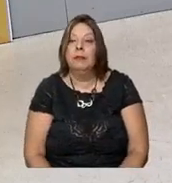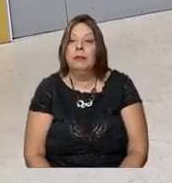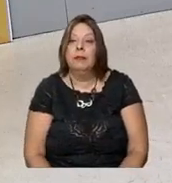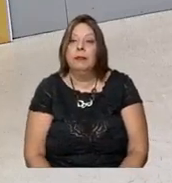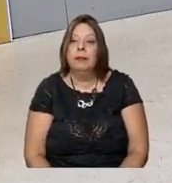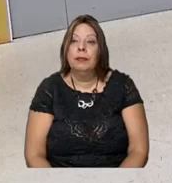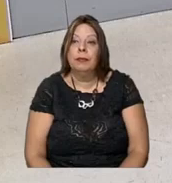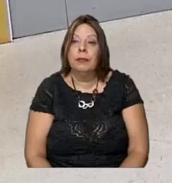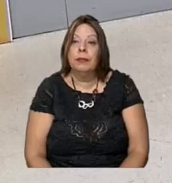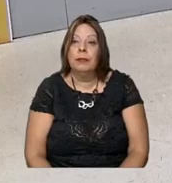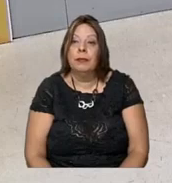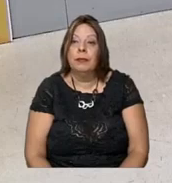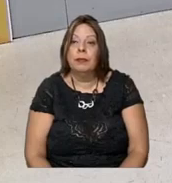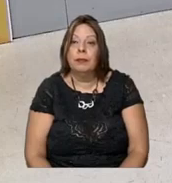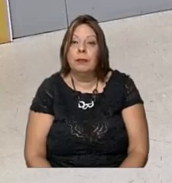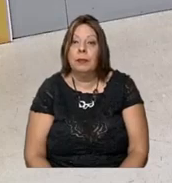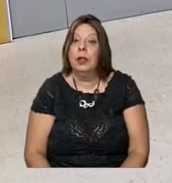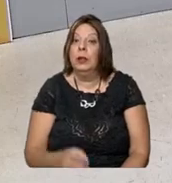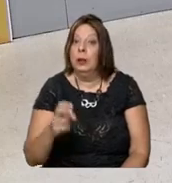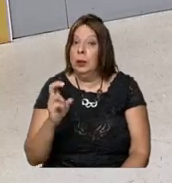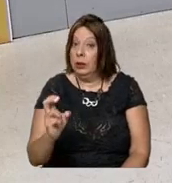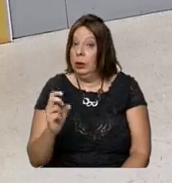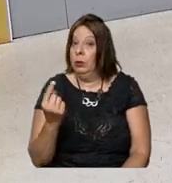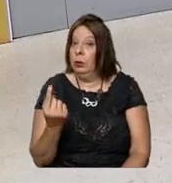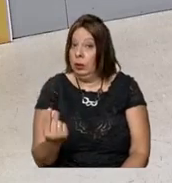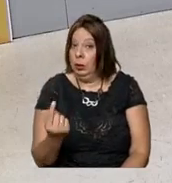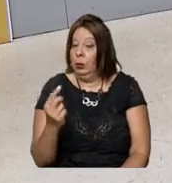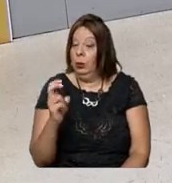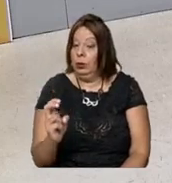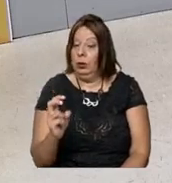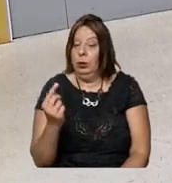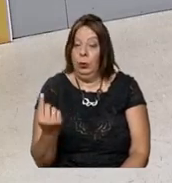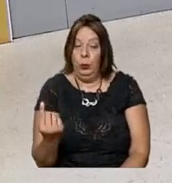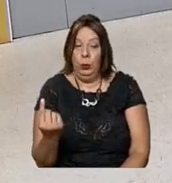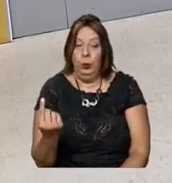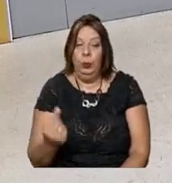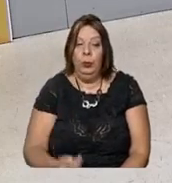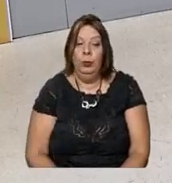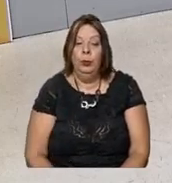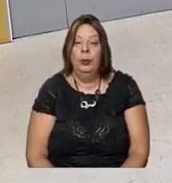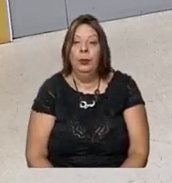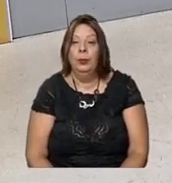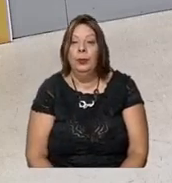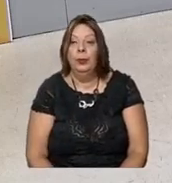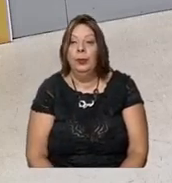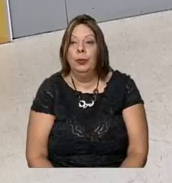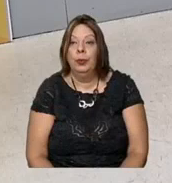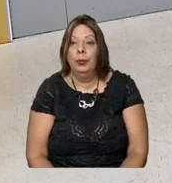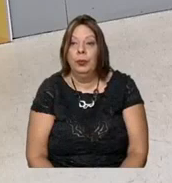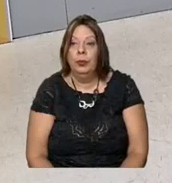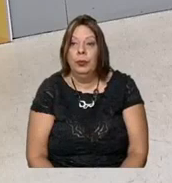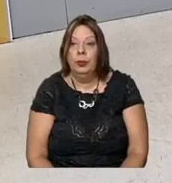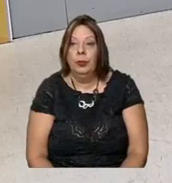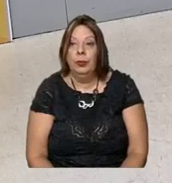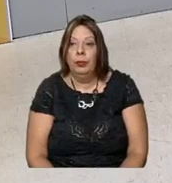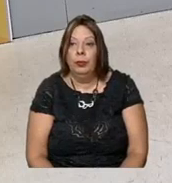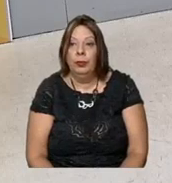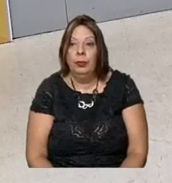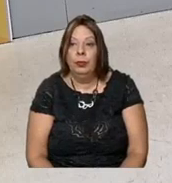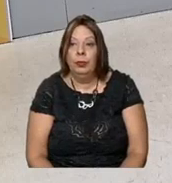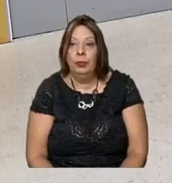33. Já chamei 33. Chamo também 51. Marque aí, 51.